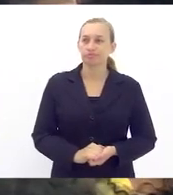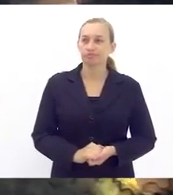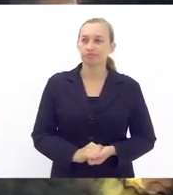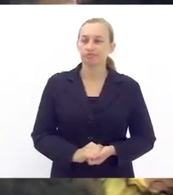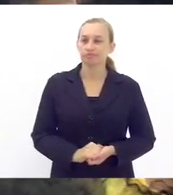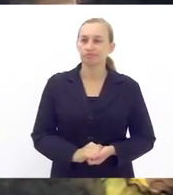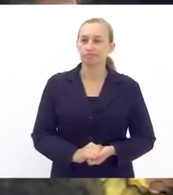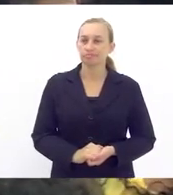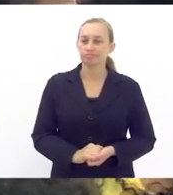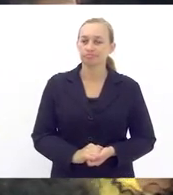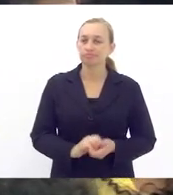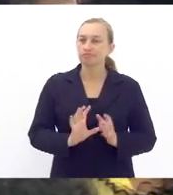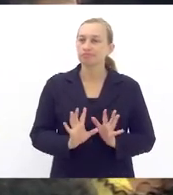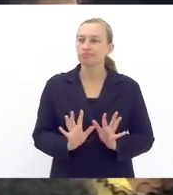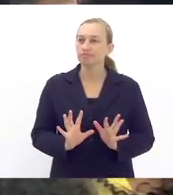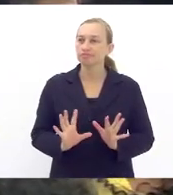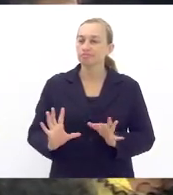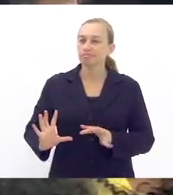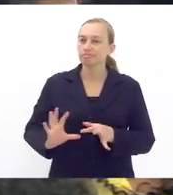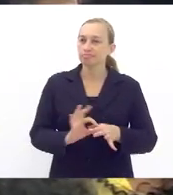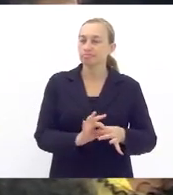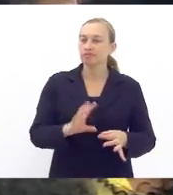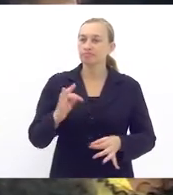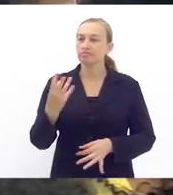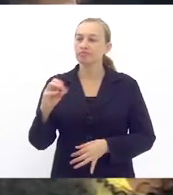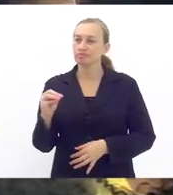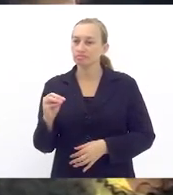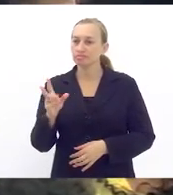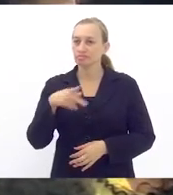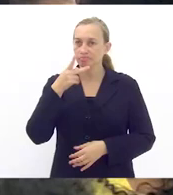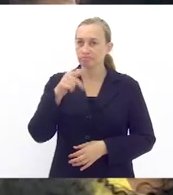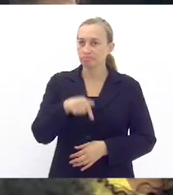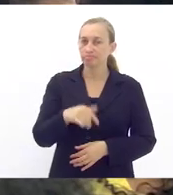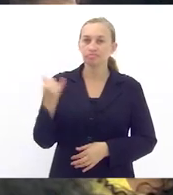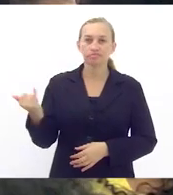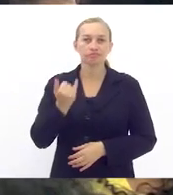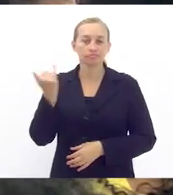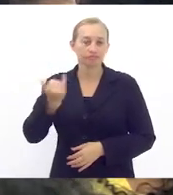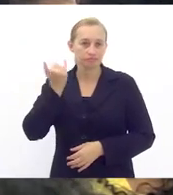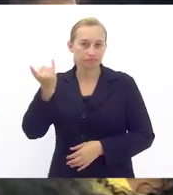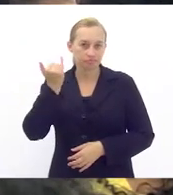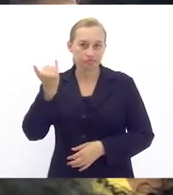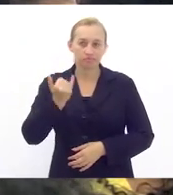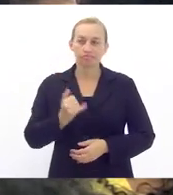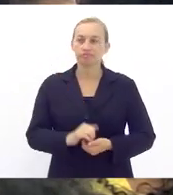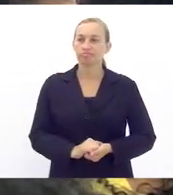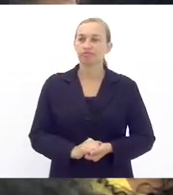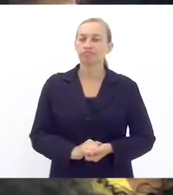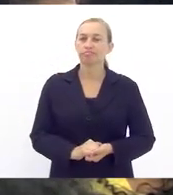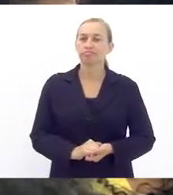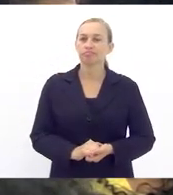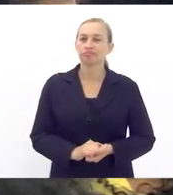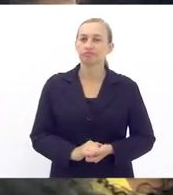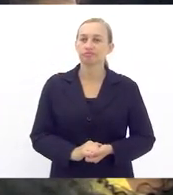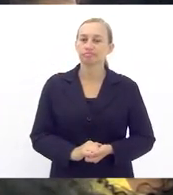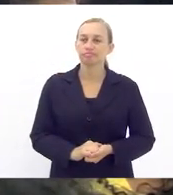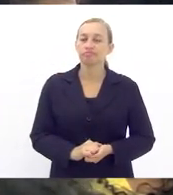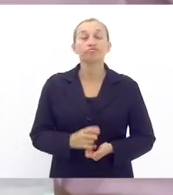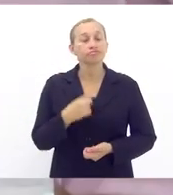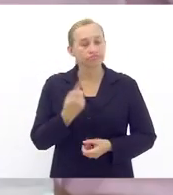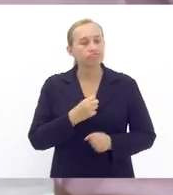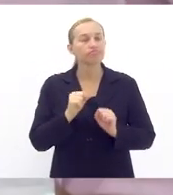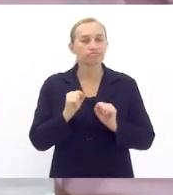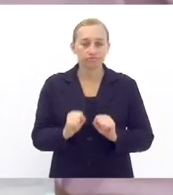é completando aqui o que O Thiago falou da prospecção que é importante E aí é para que a gente